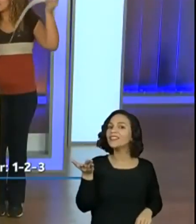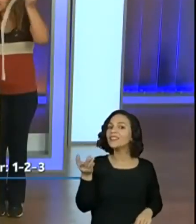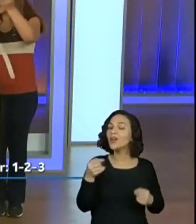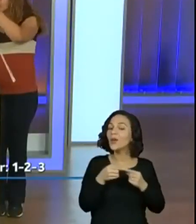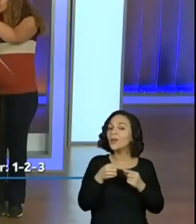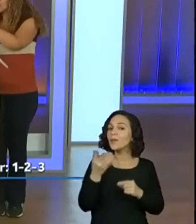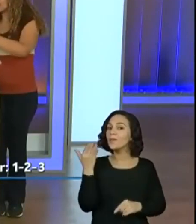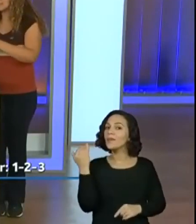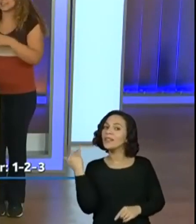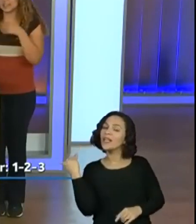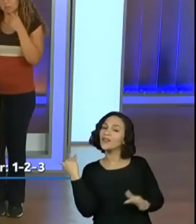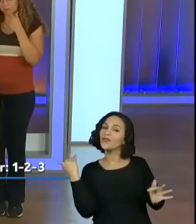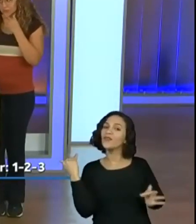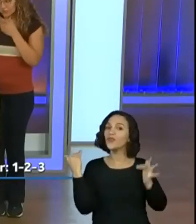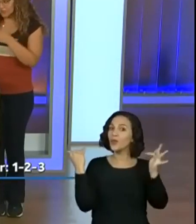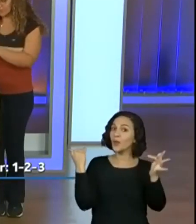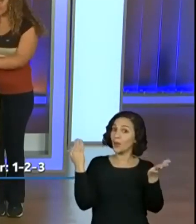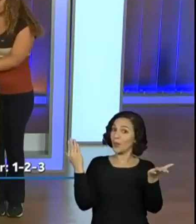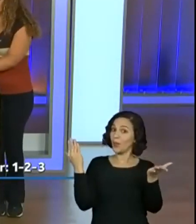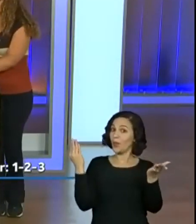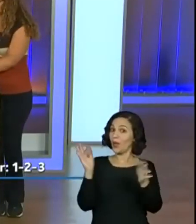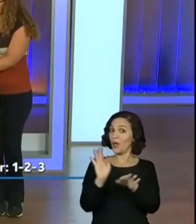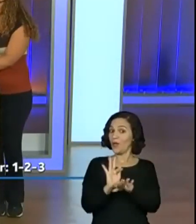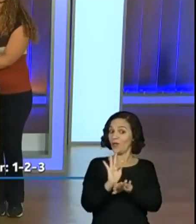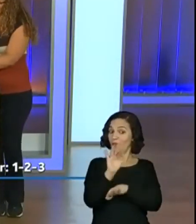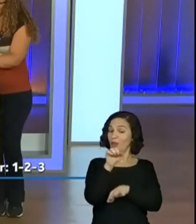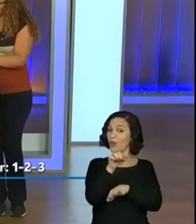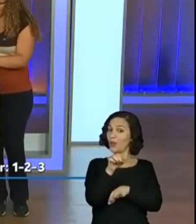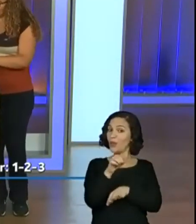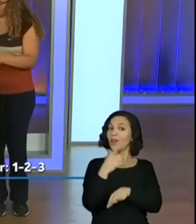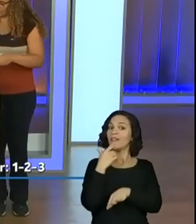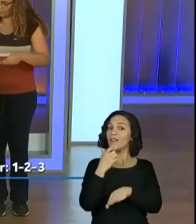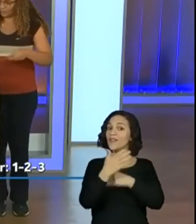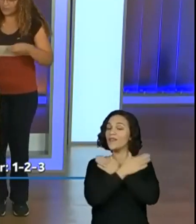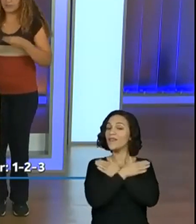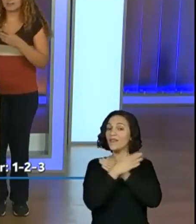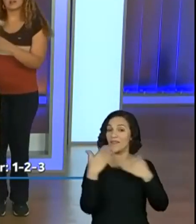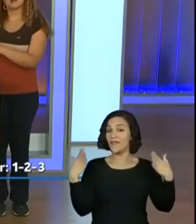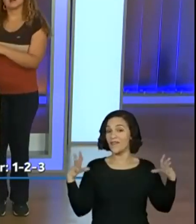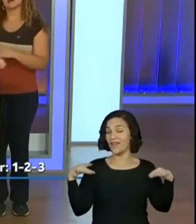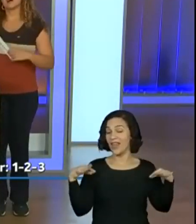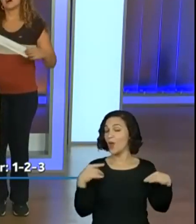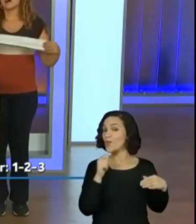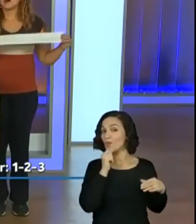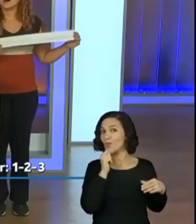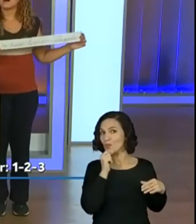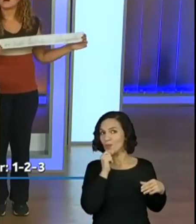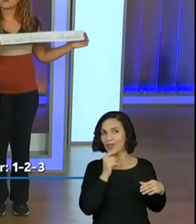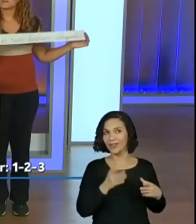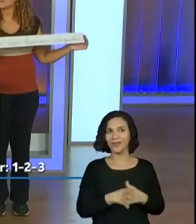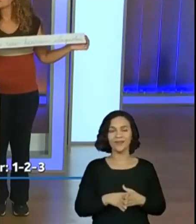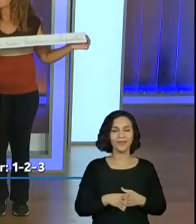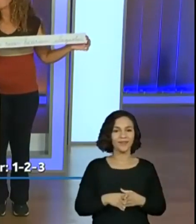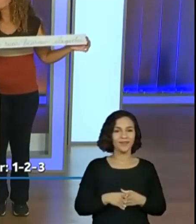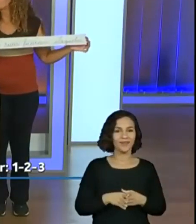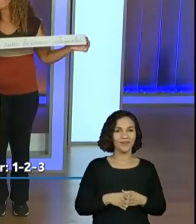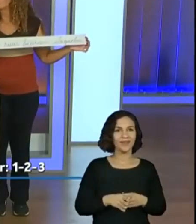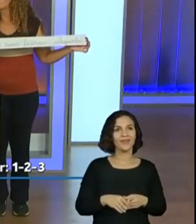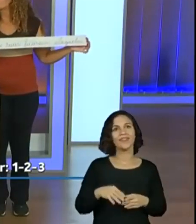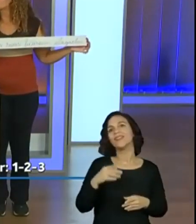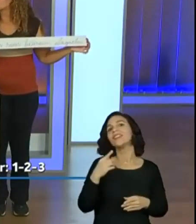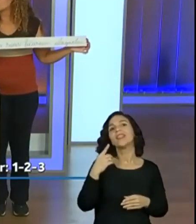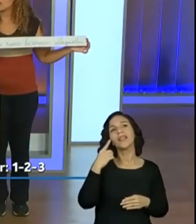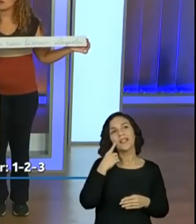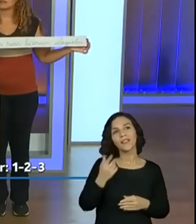Será que no feriado, que ainda está por vir? Vamos lá. As ruas... É só uma brincadeira mesmo para a gente... Olha lá, já